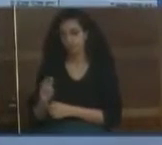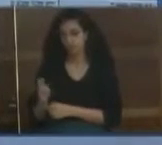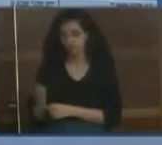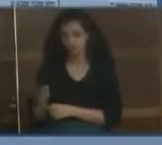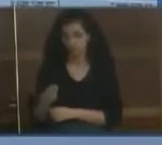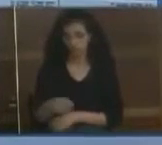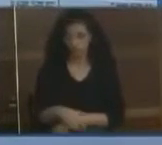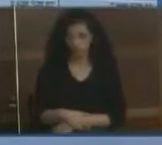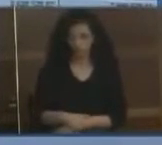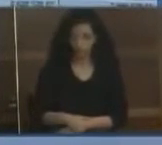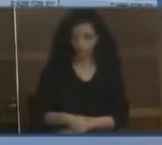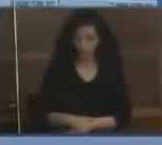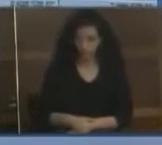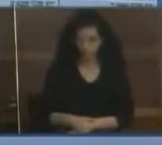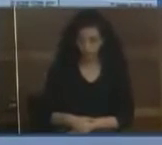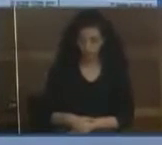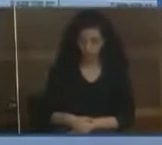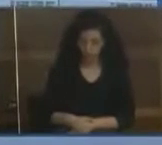21850927